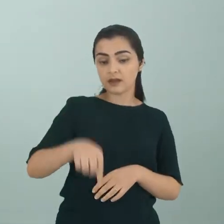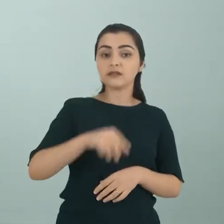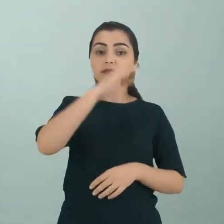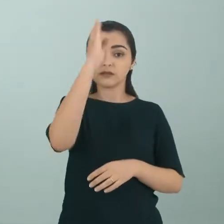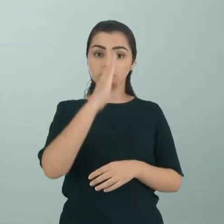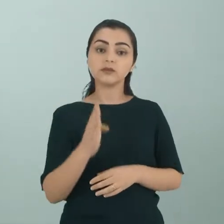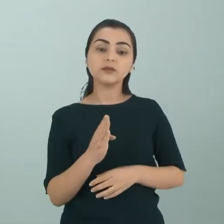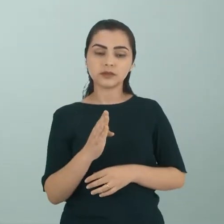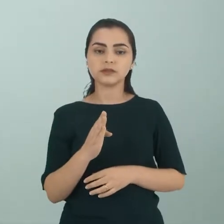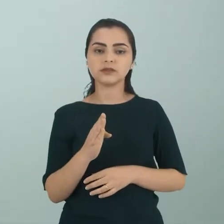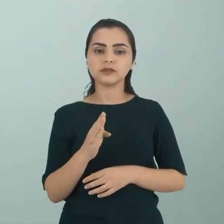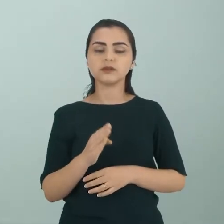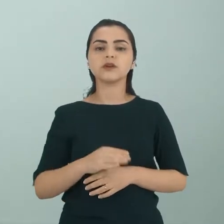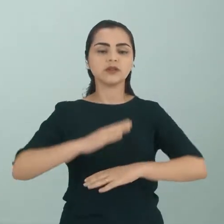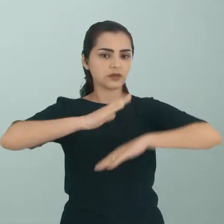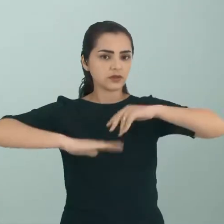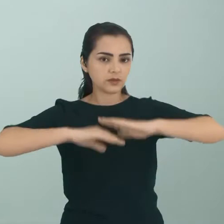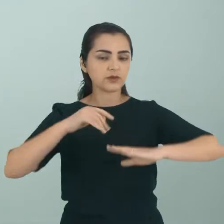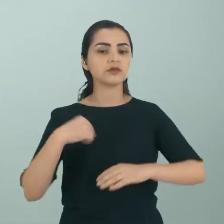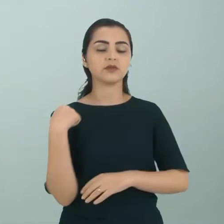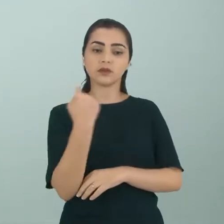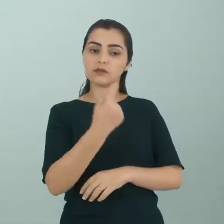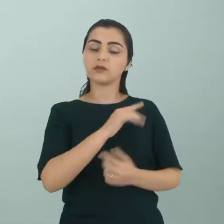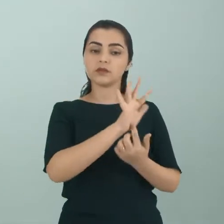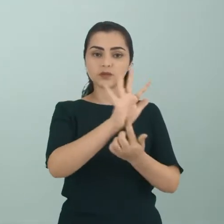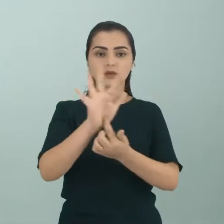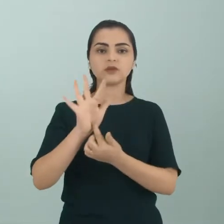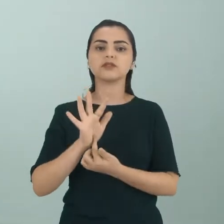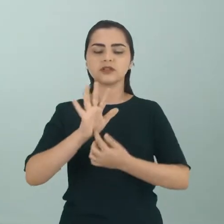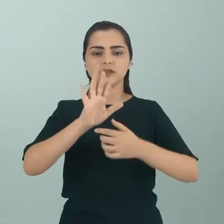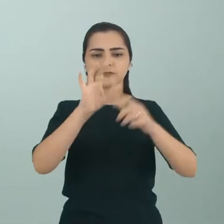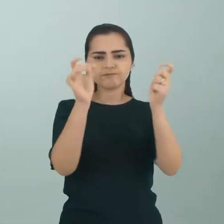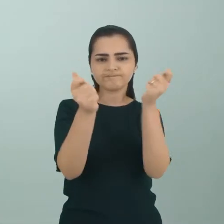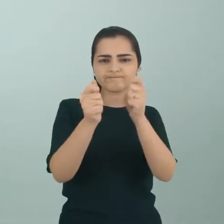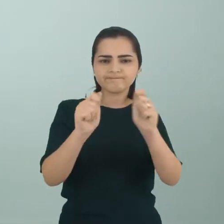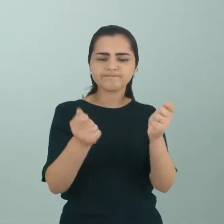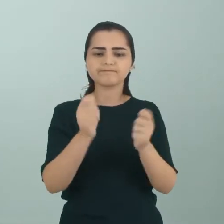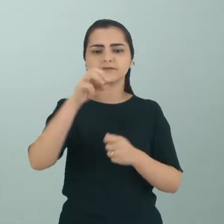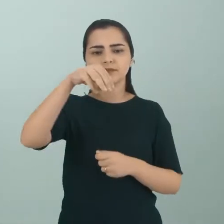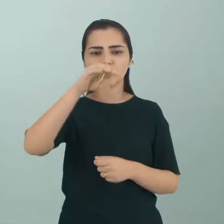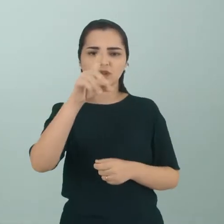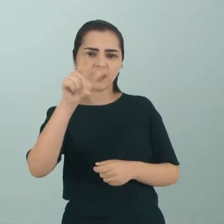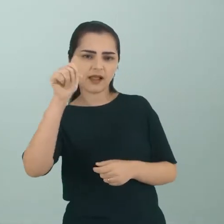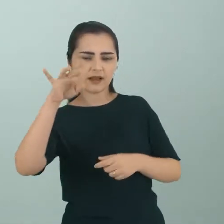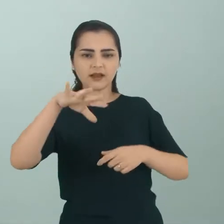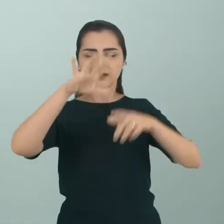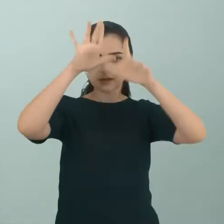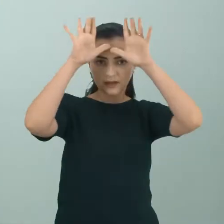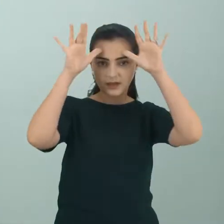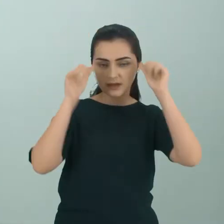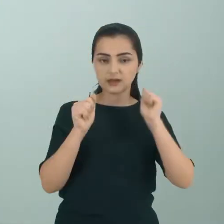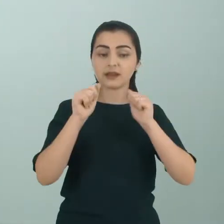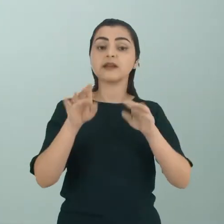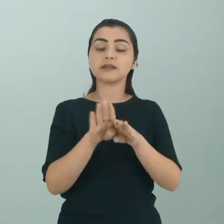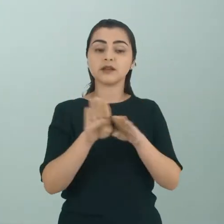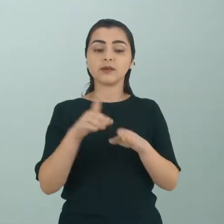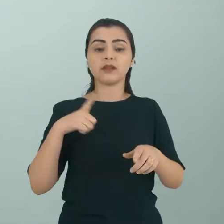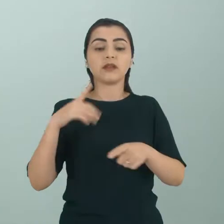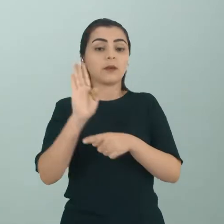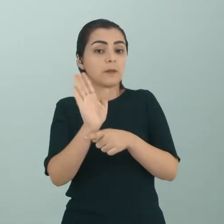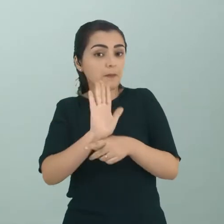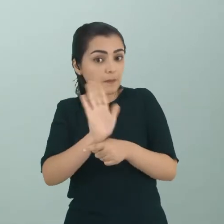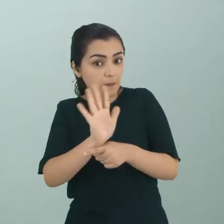além desse artista que a gente mostrou da modelagem aqui acriano, nós temos um artista do